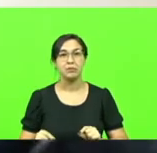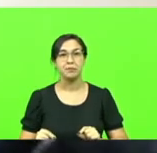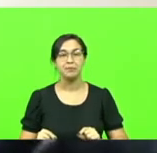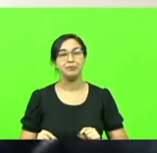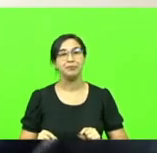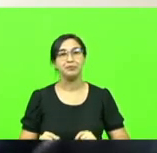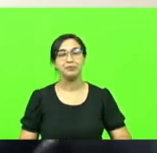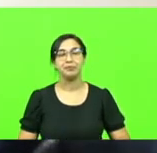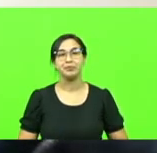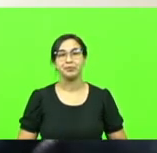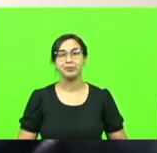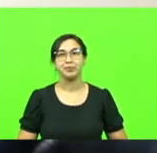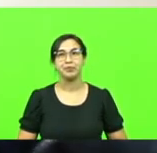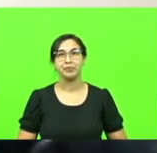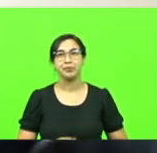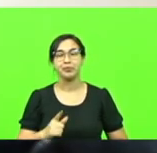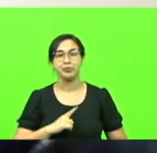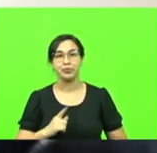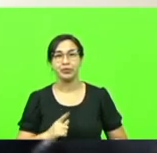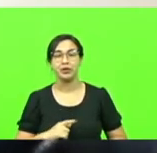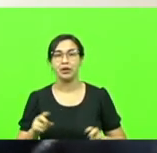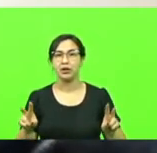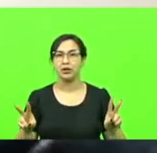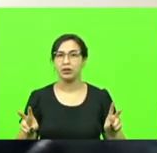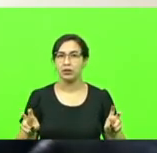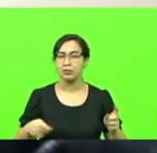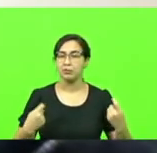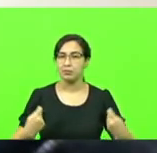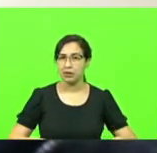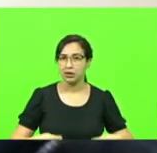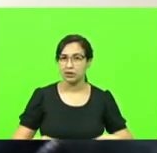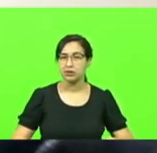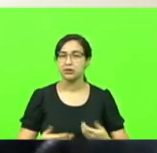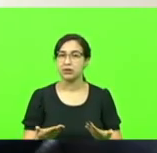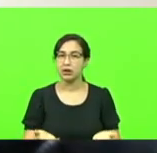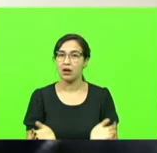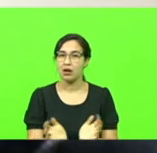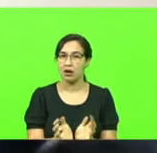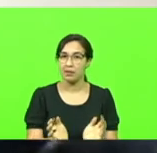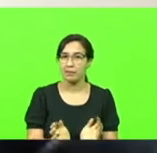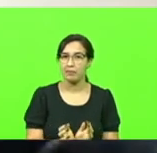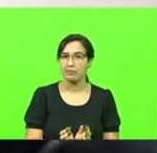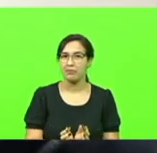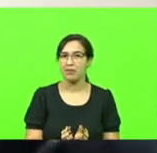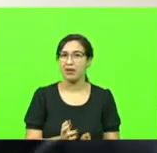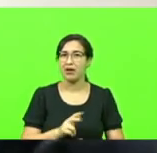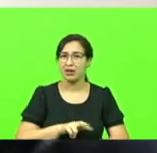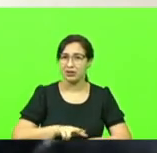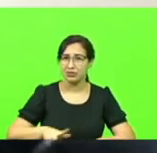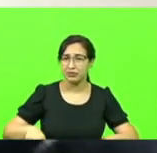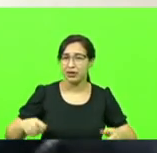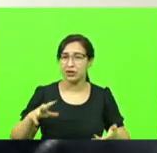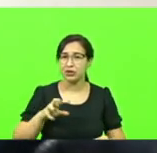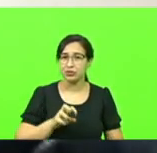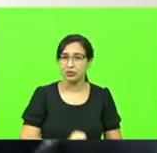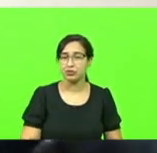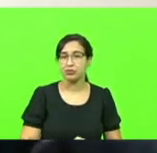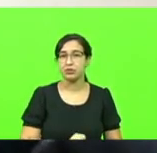justamente levanta a questão das necessidades das APAES, né, das demandas de contratação